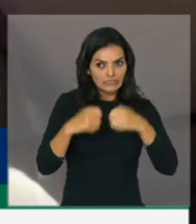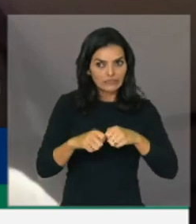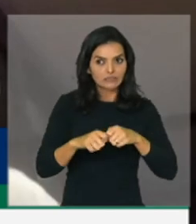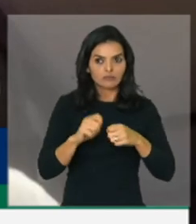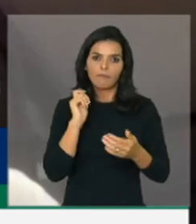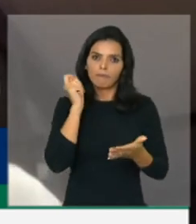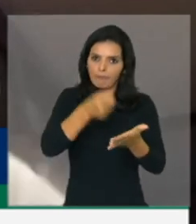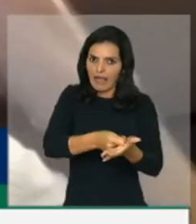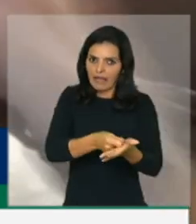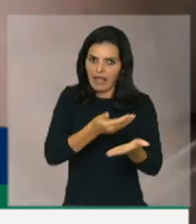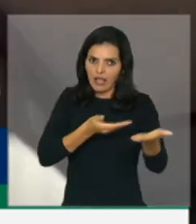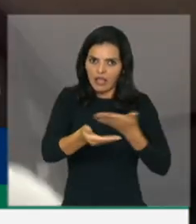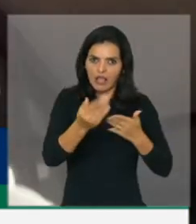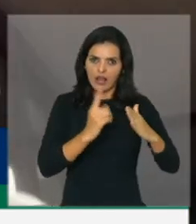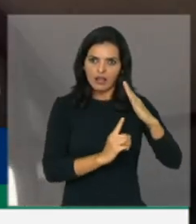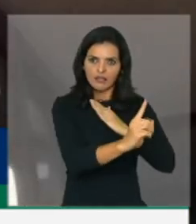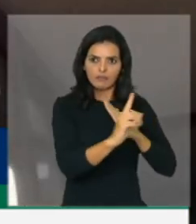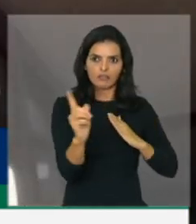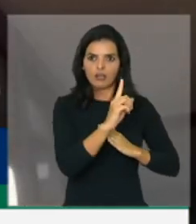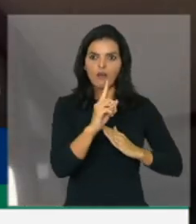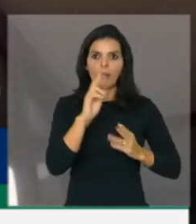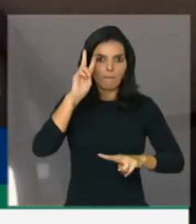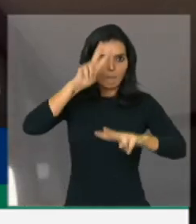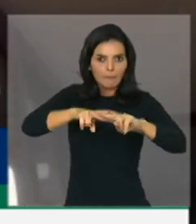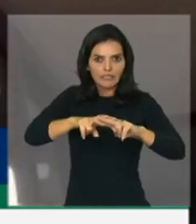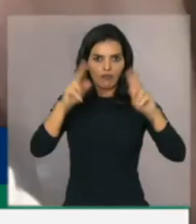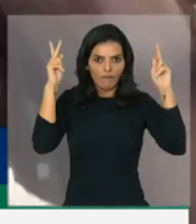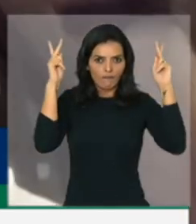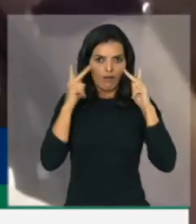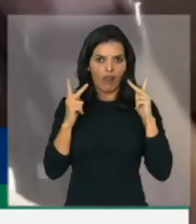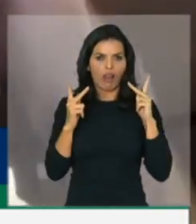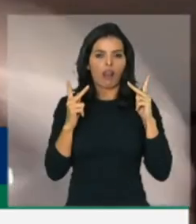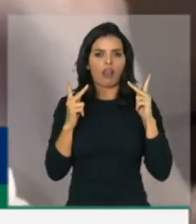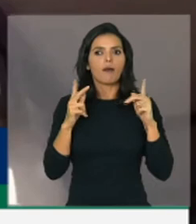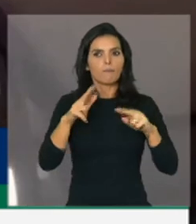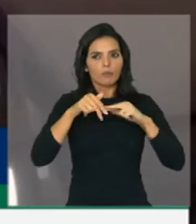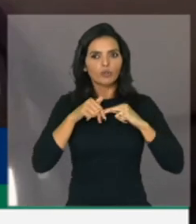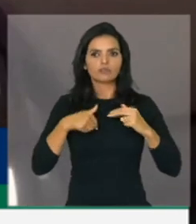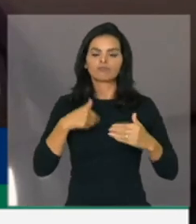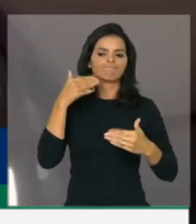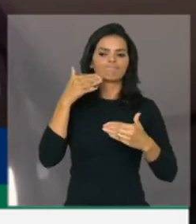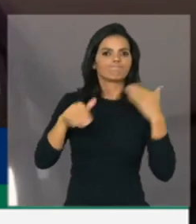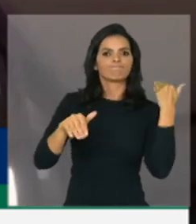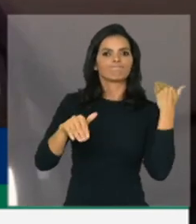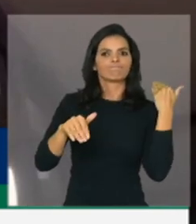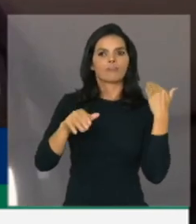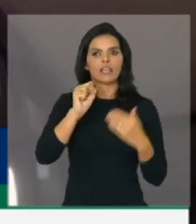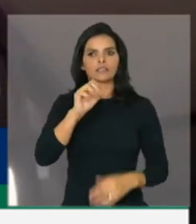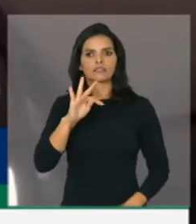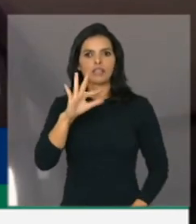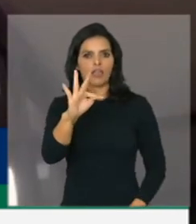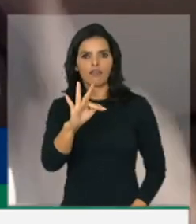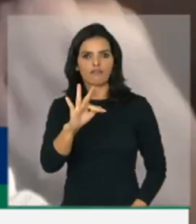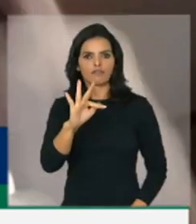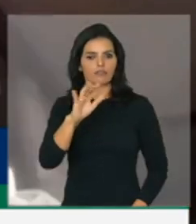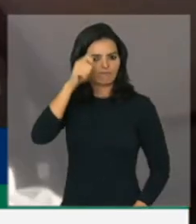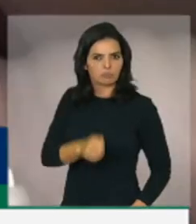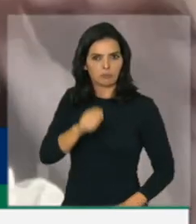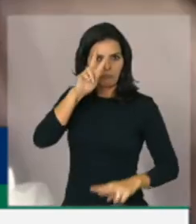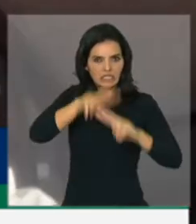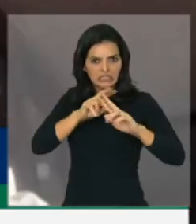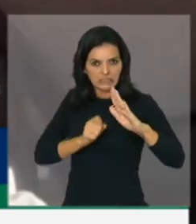inafiançável e a prisão em flagrante. Por isso que somos contrários à prisão determinada pelo STF, senhor presidente, e somos